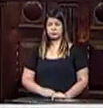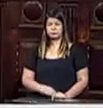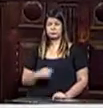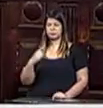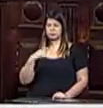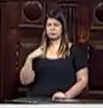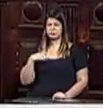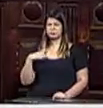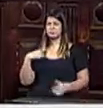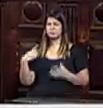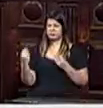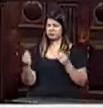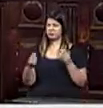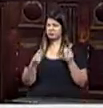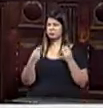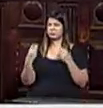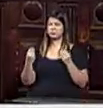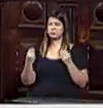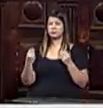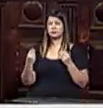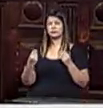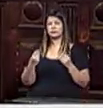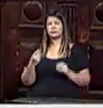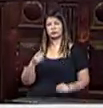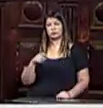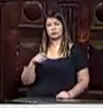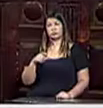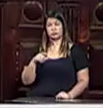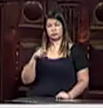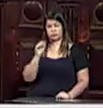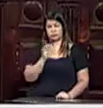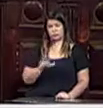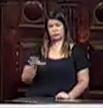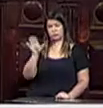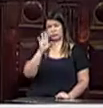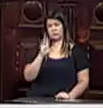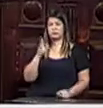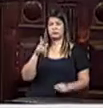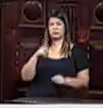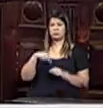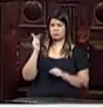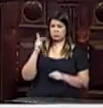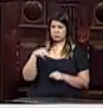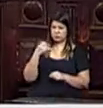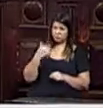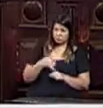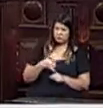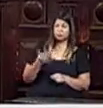muitos partícipes da Agência Nacional do Petróleo,